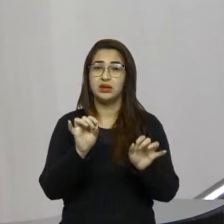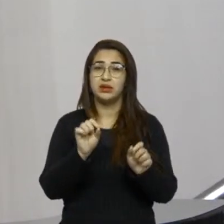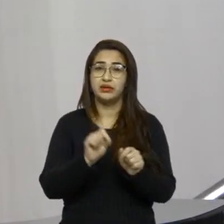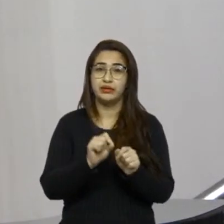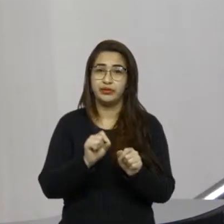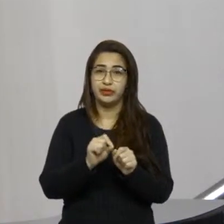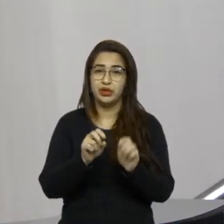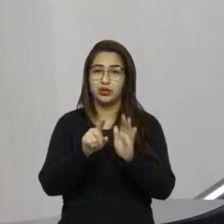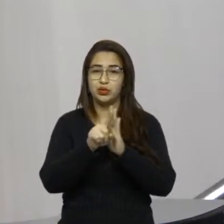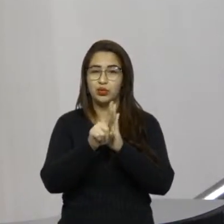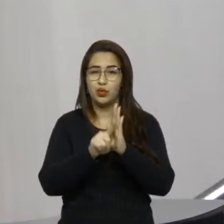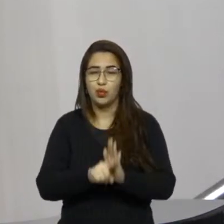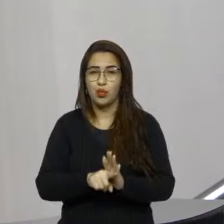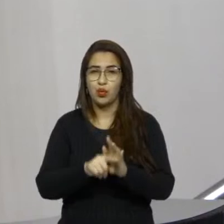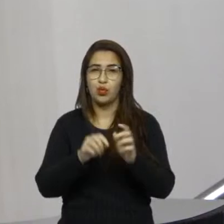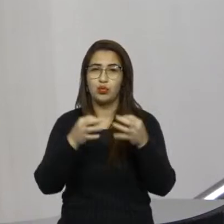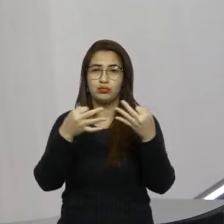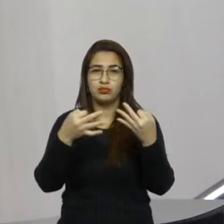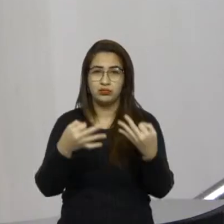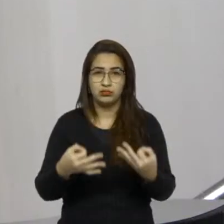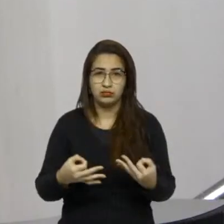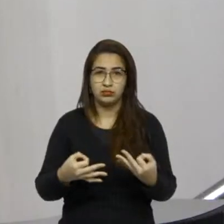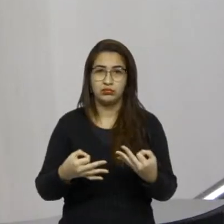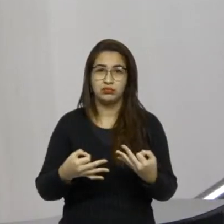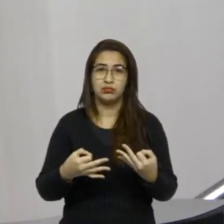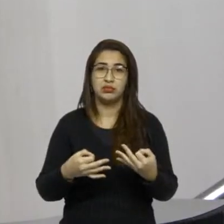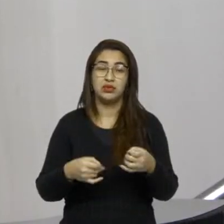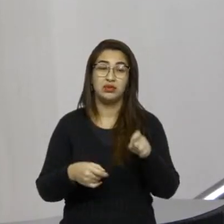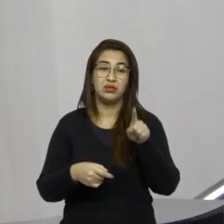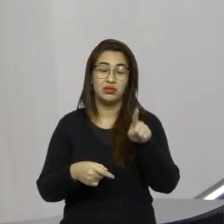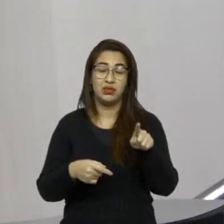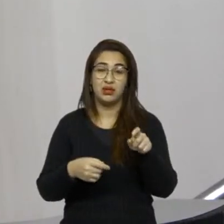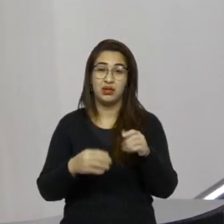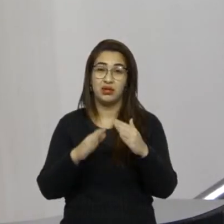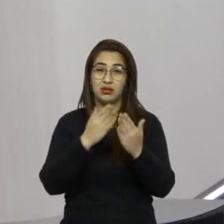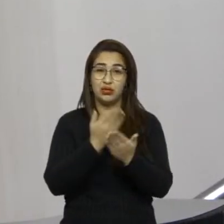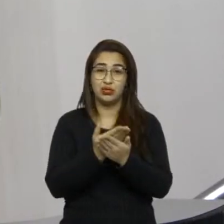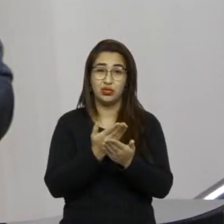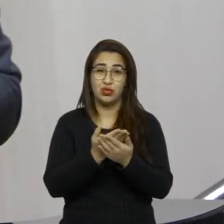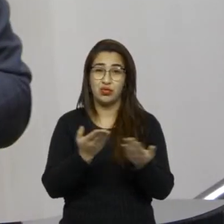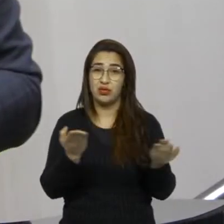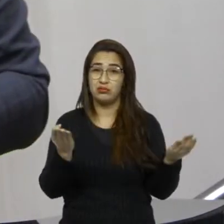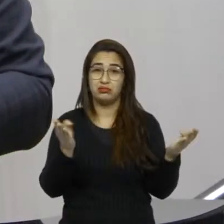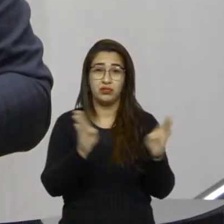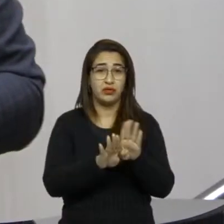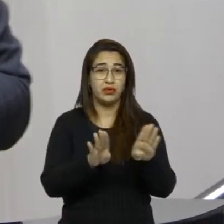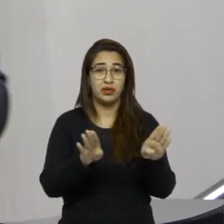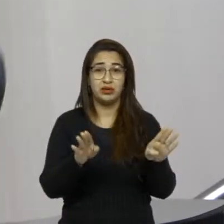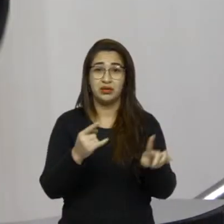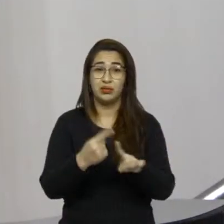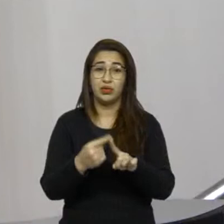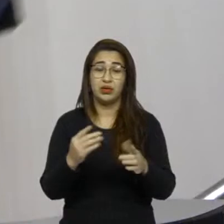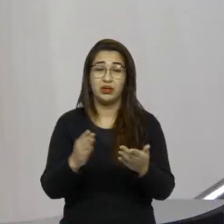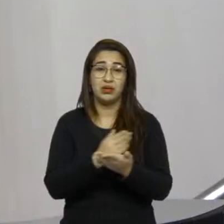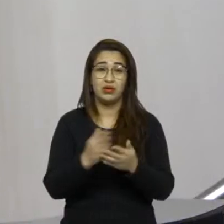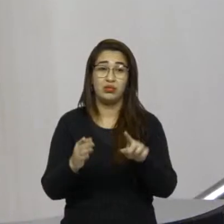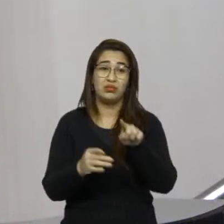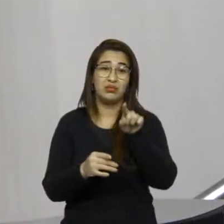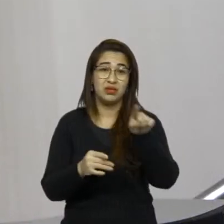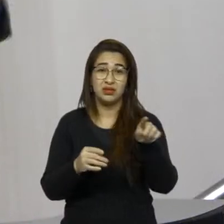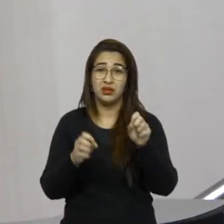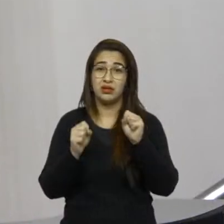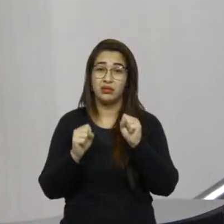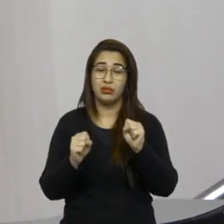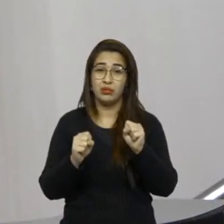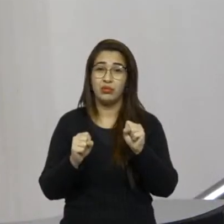a fiscalização adequada, vai ter que ser interditada. Vai ter que ser interditada devido ao risco, muitas delas, que estão colocando